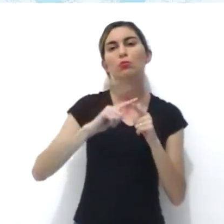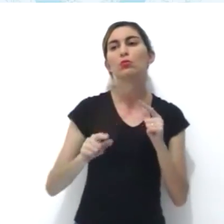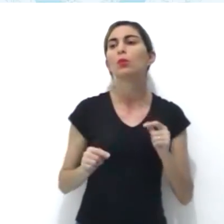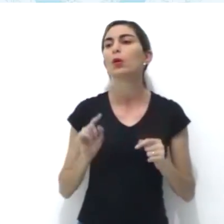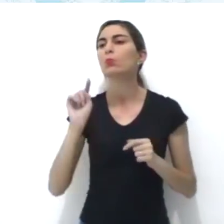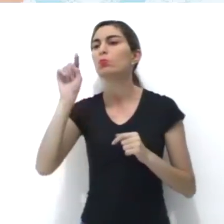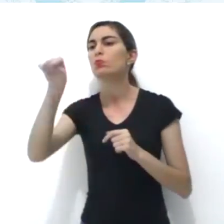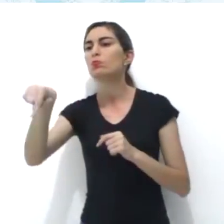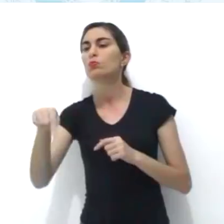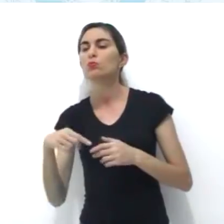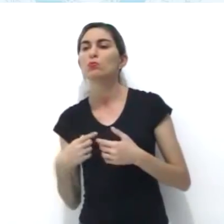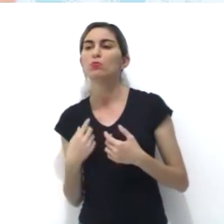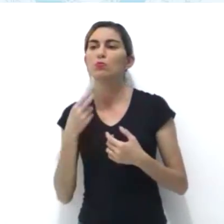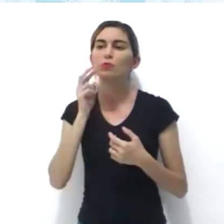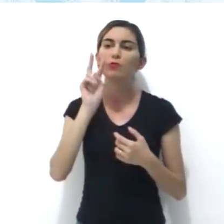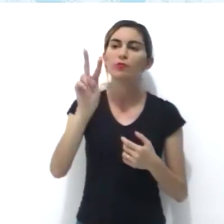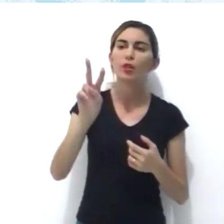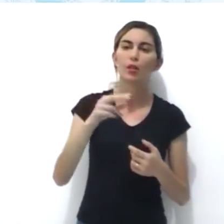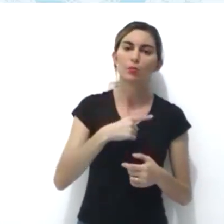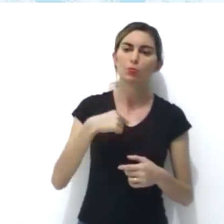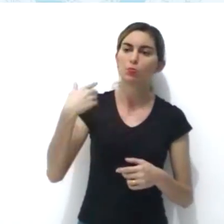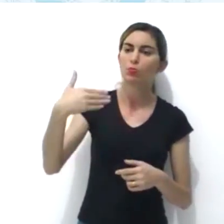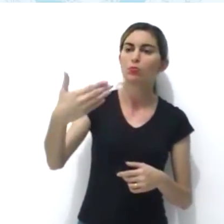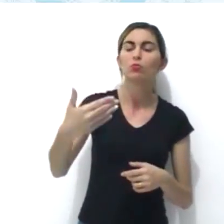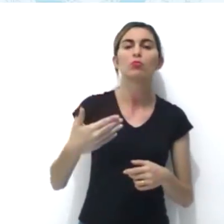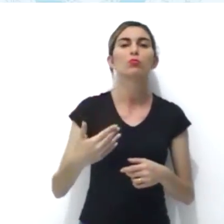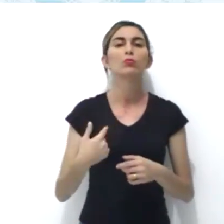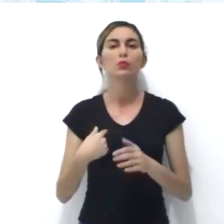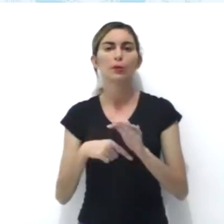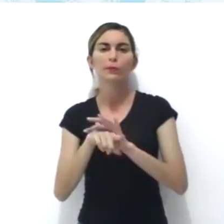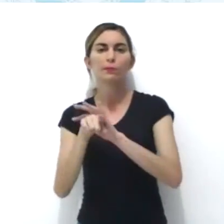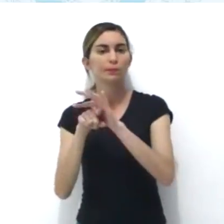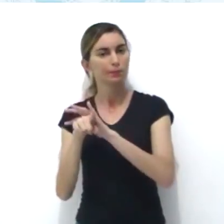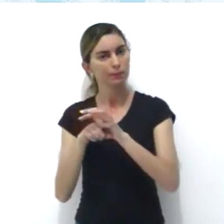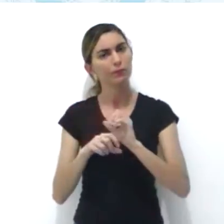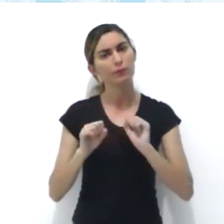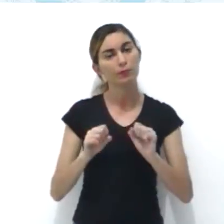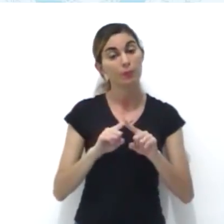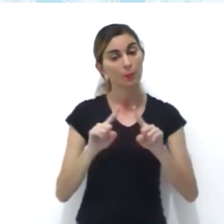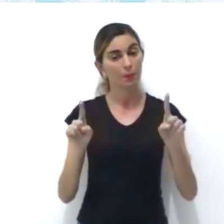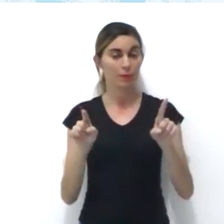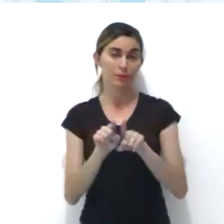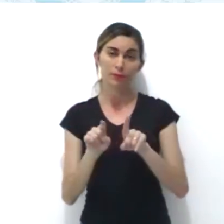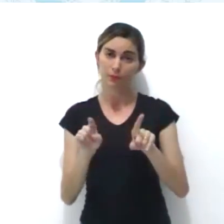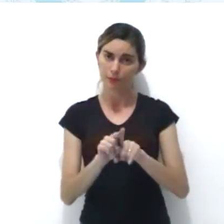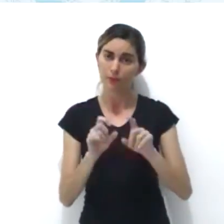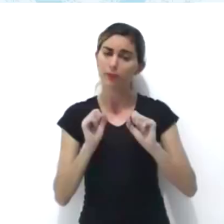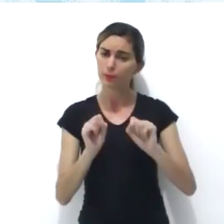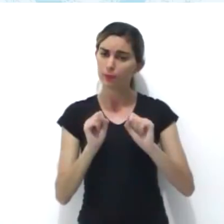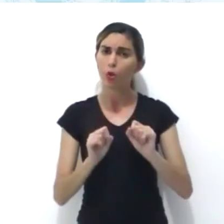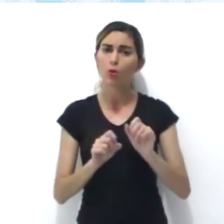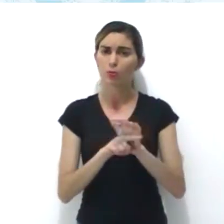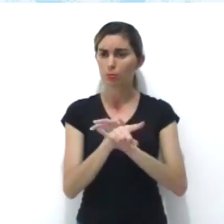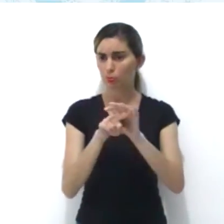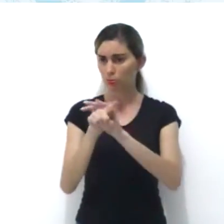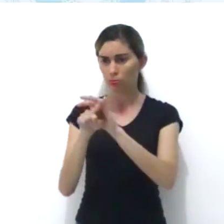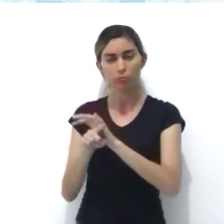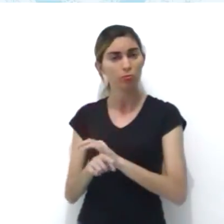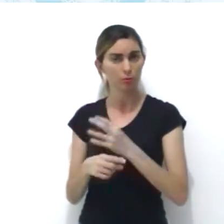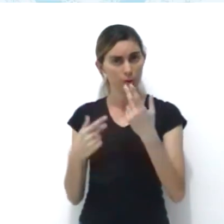problema ele ali se apresenta no dia a dia. Então eu posso ali investigar. Mas também eu